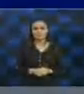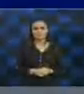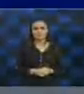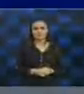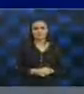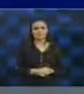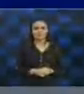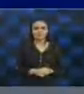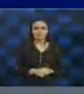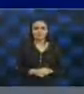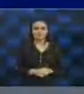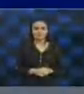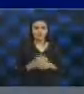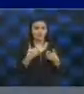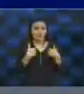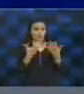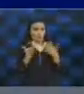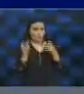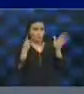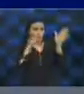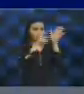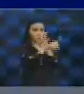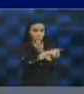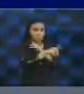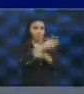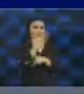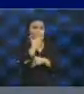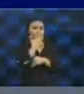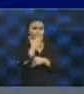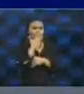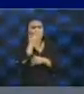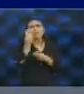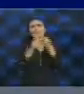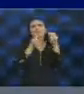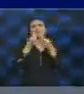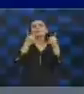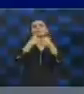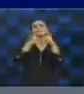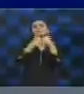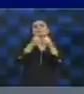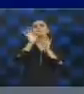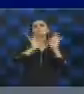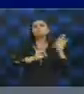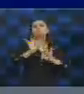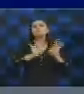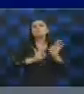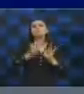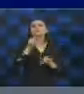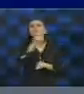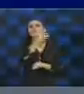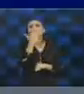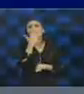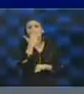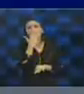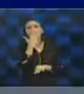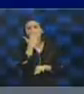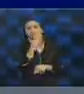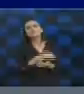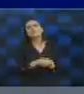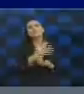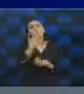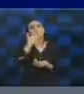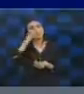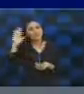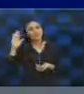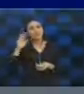Eu quero perguntar ao candidato Arthur sobre o sistema de transporte coletivo. O candidato Arthur